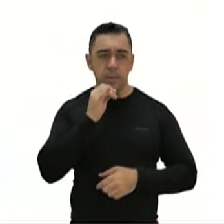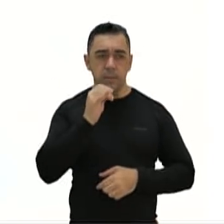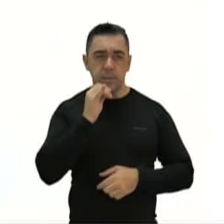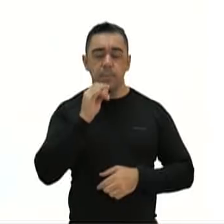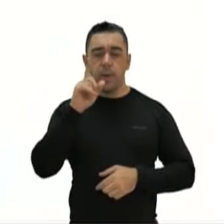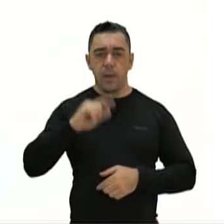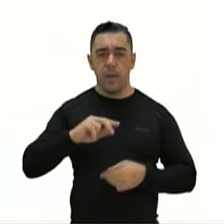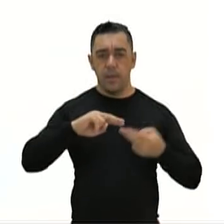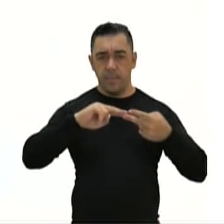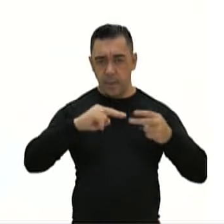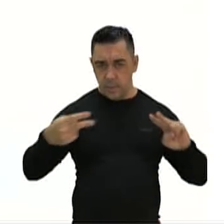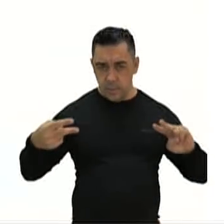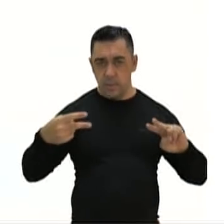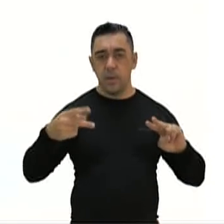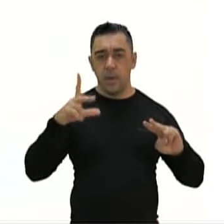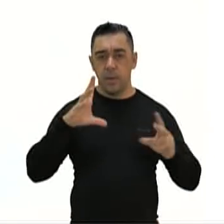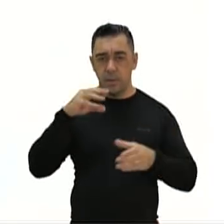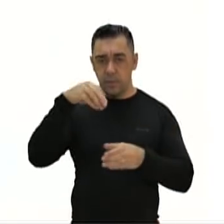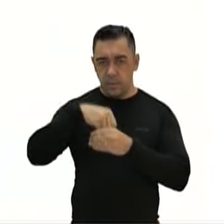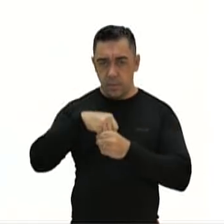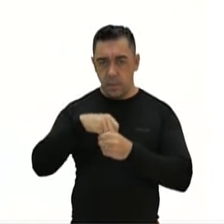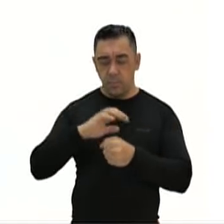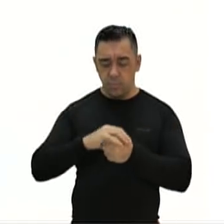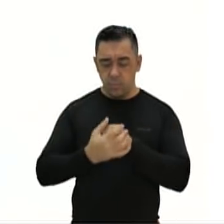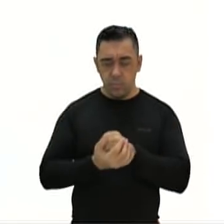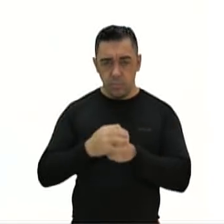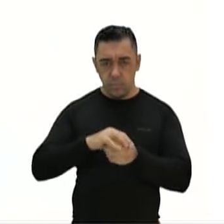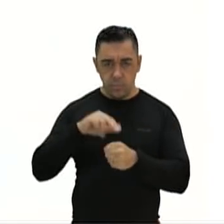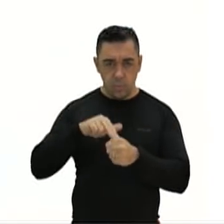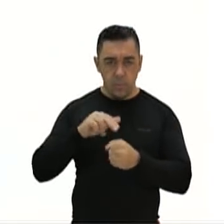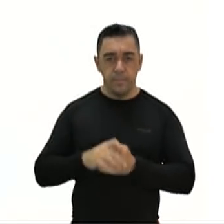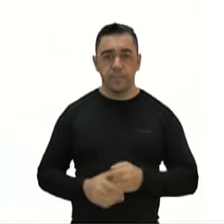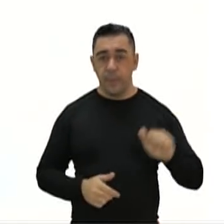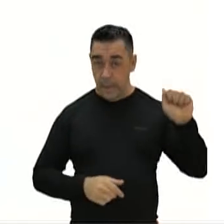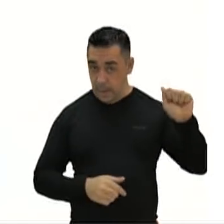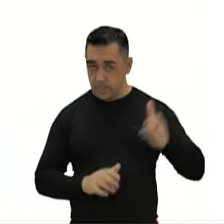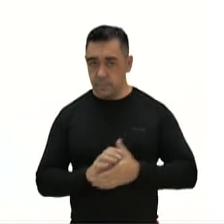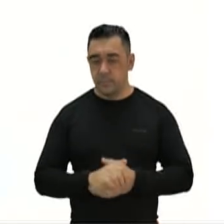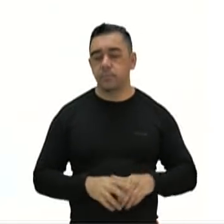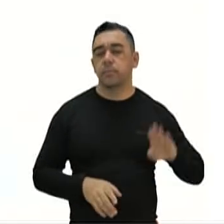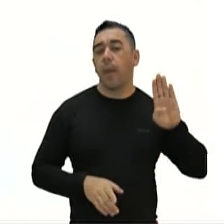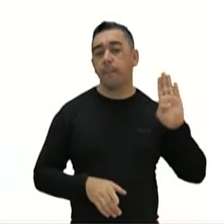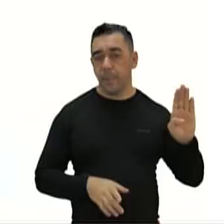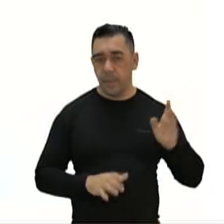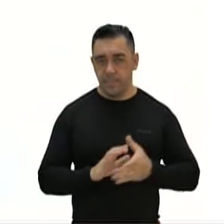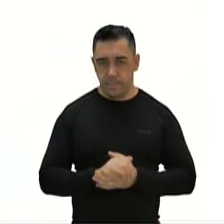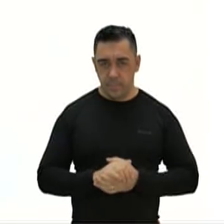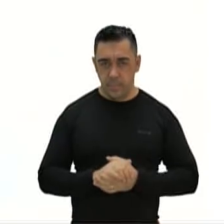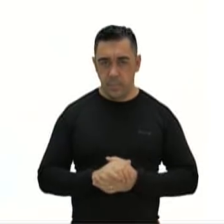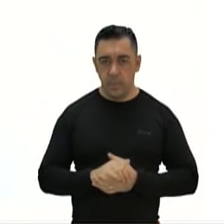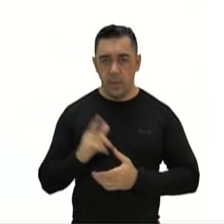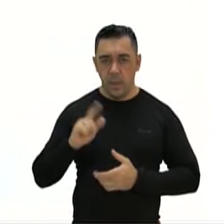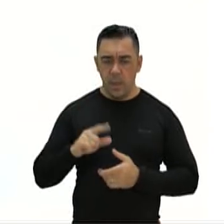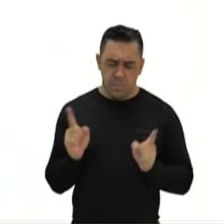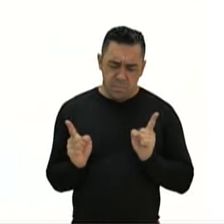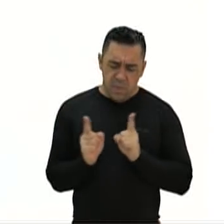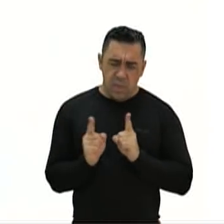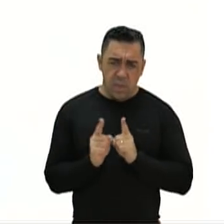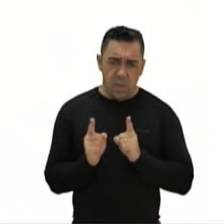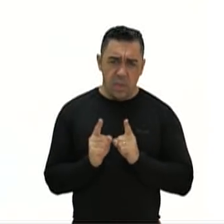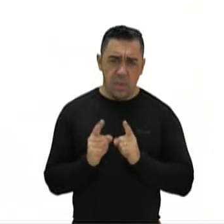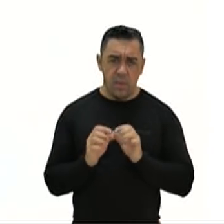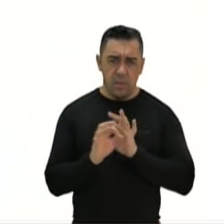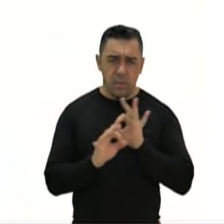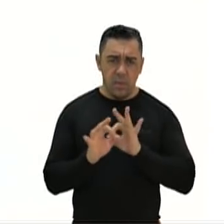nas células eucariontes? Letra A. Será que o tamanho pequeno das células procariontes? Letra